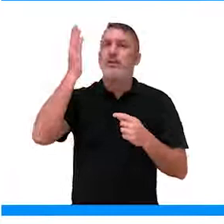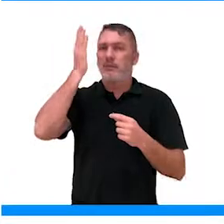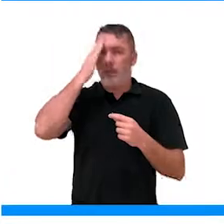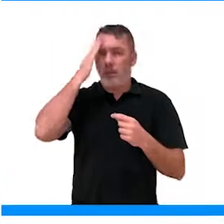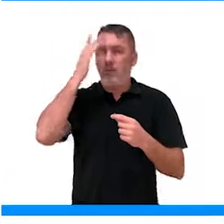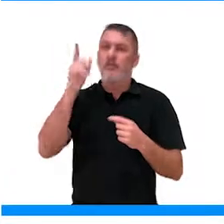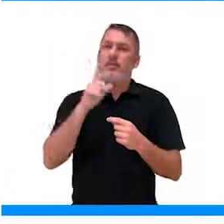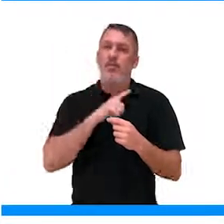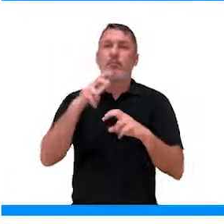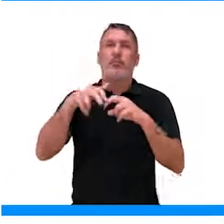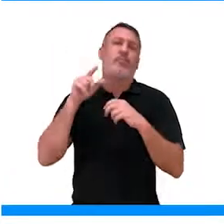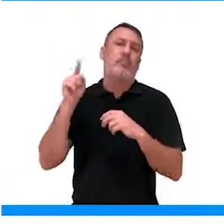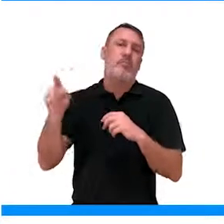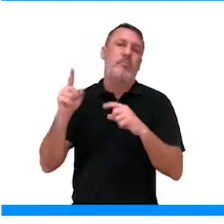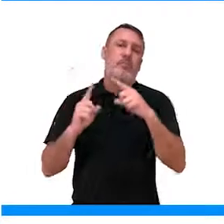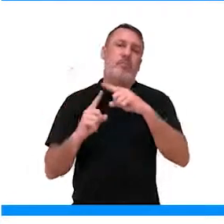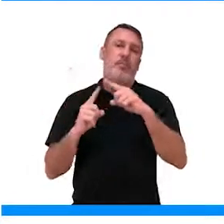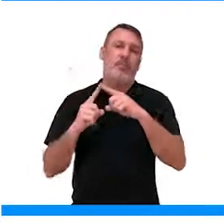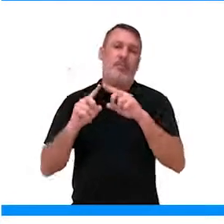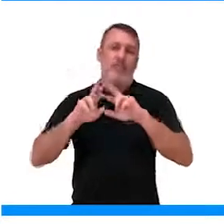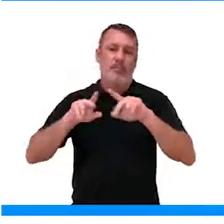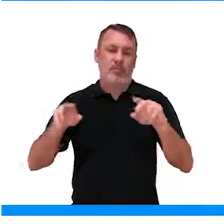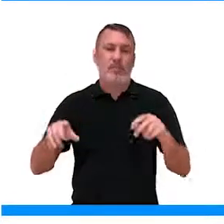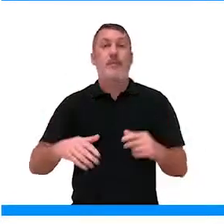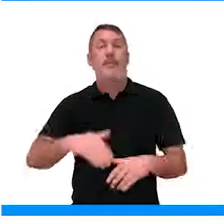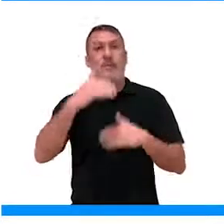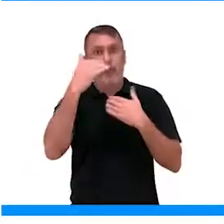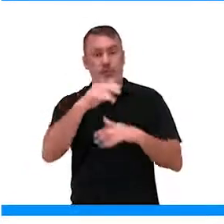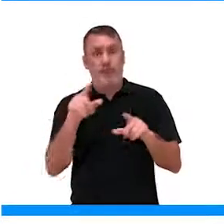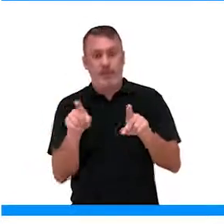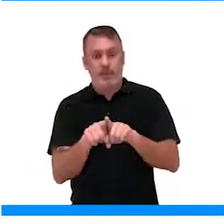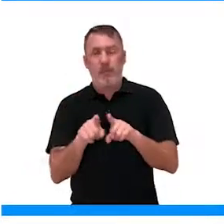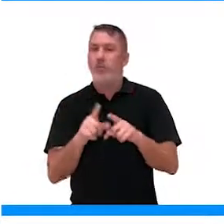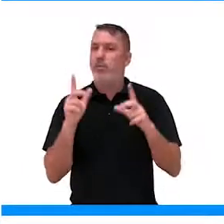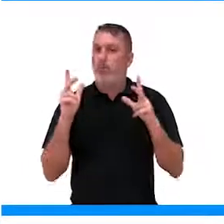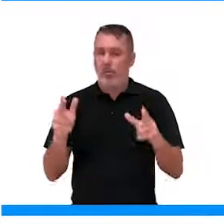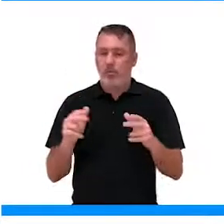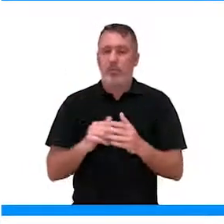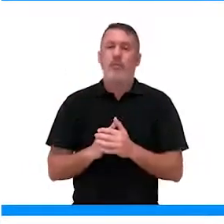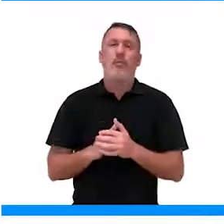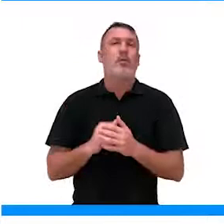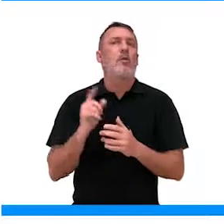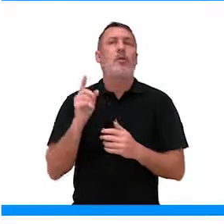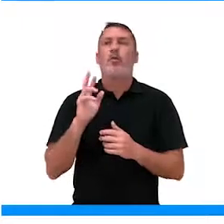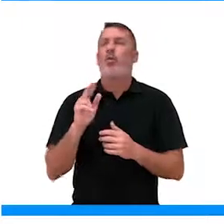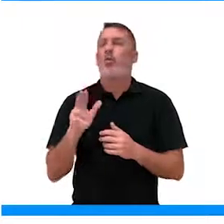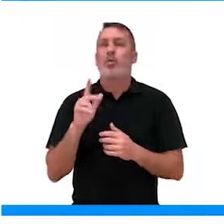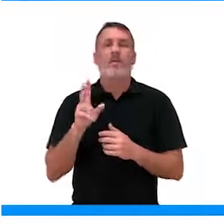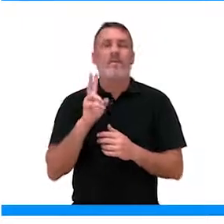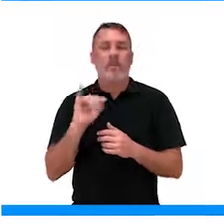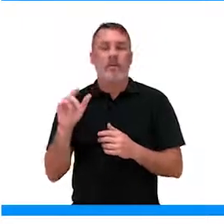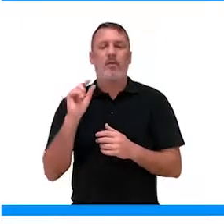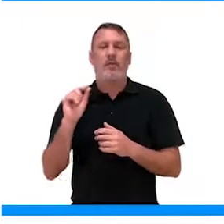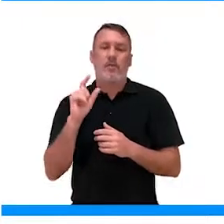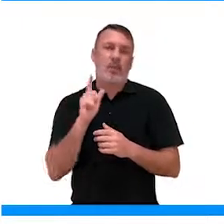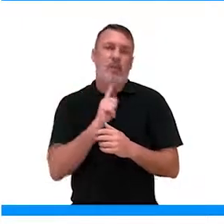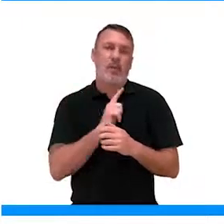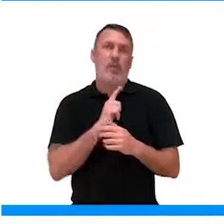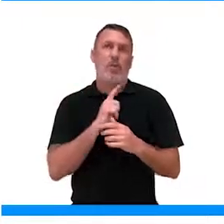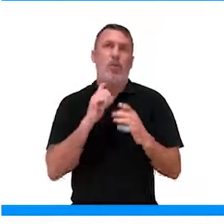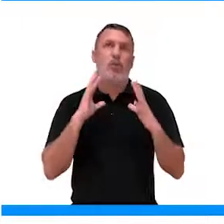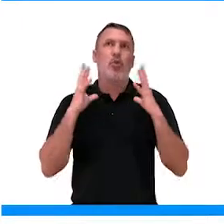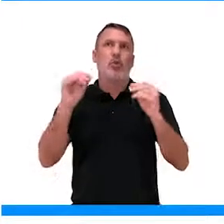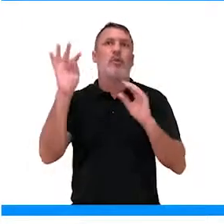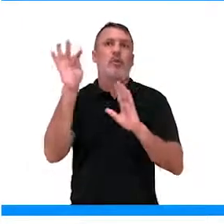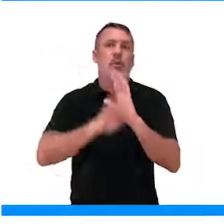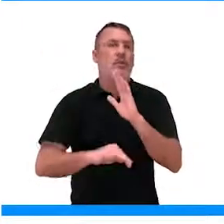né? Nós sabemos através dele, do gênero textual. E nas provas é do mesmo jeito. Claro que não vai colocar o